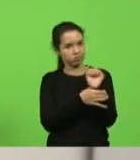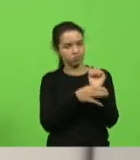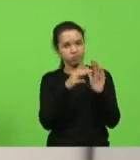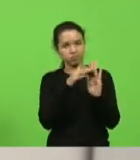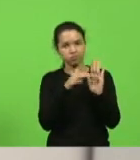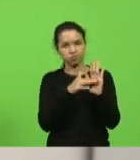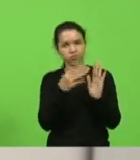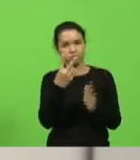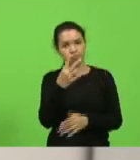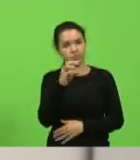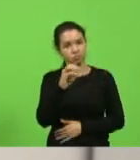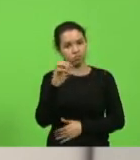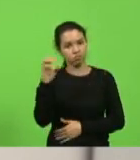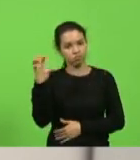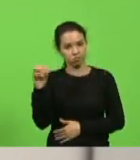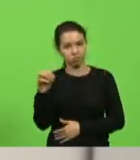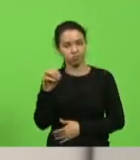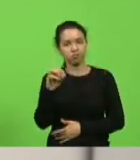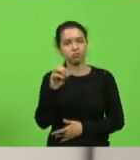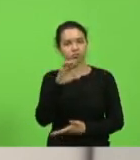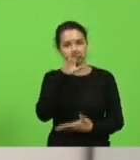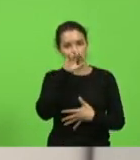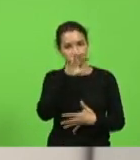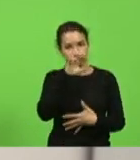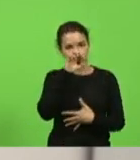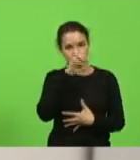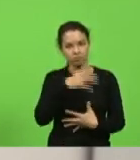200 ventiladores pulmonares. No dia